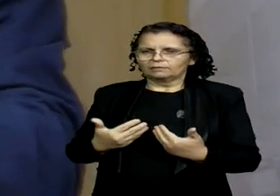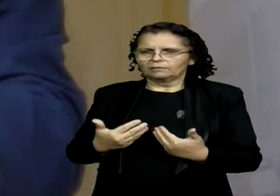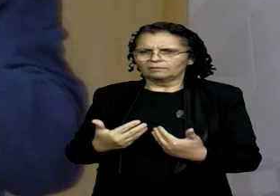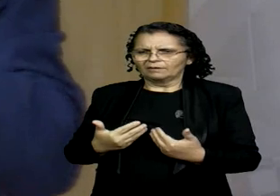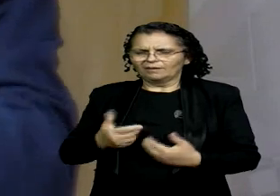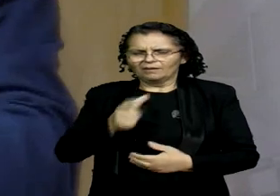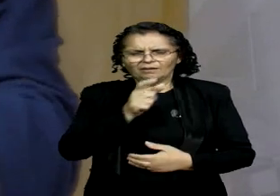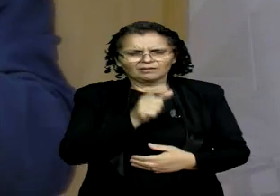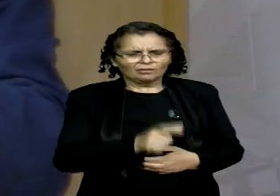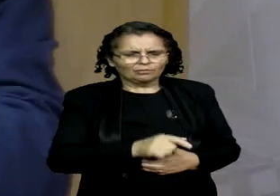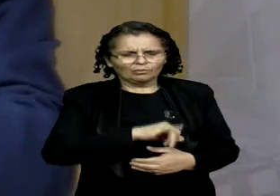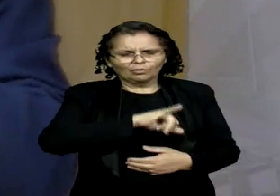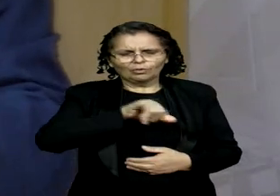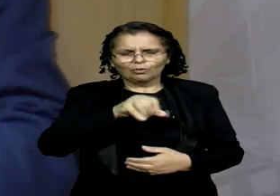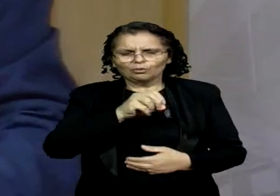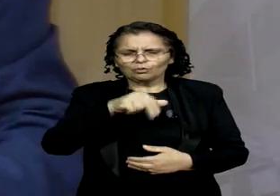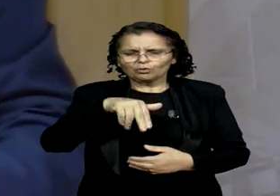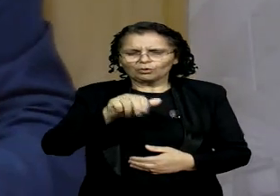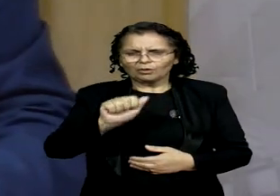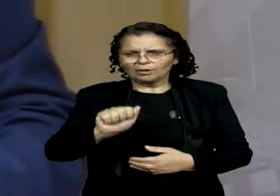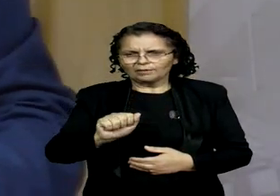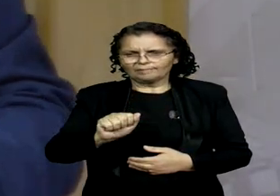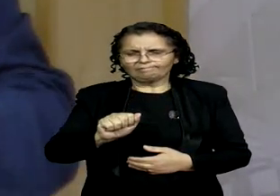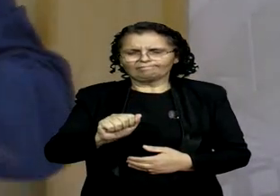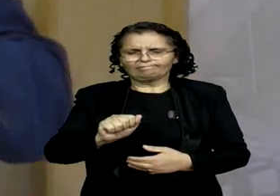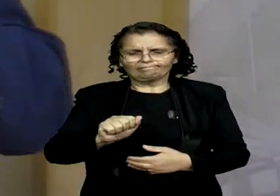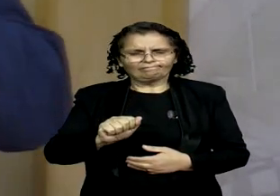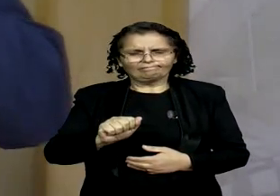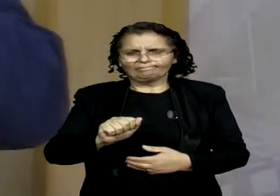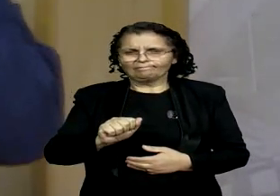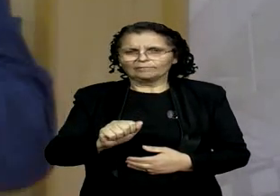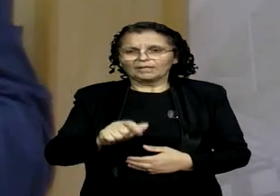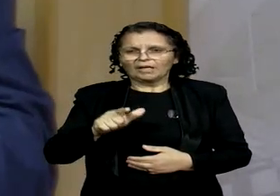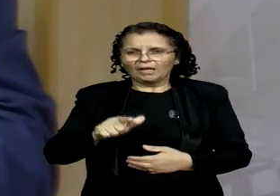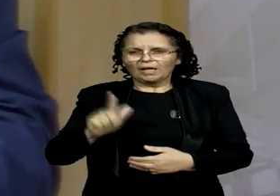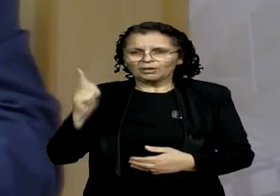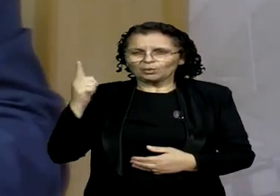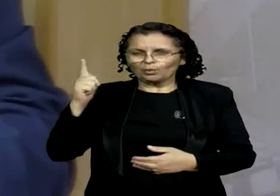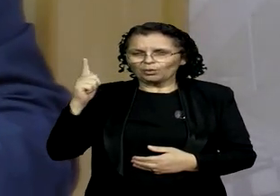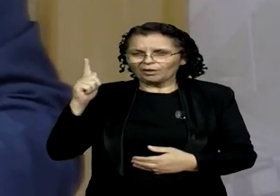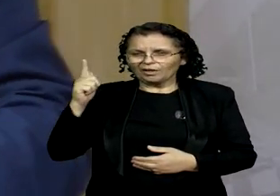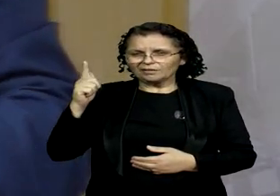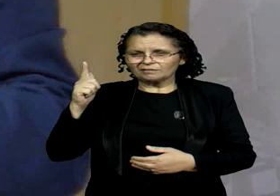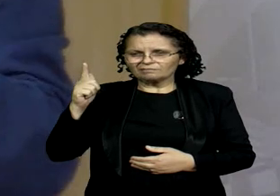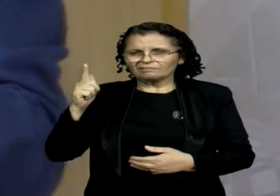Jonas, Jonas Felício Pimentel, lá de Goiás.